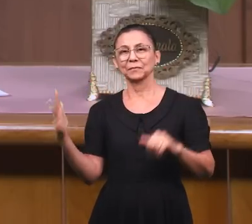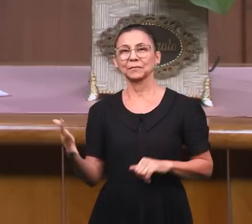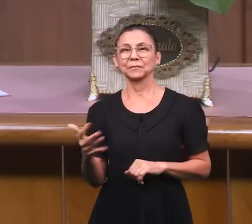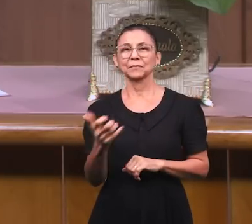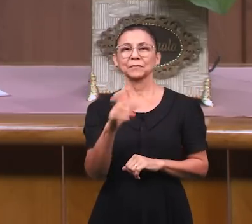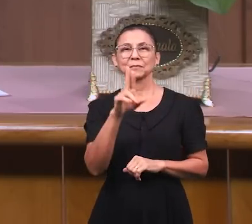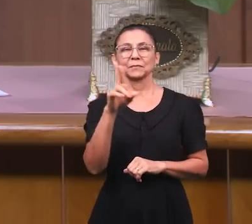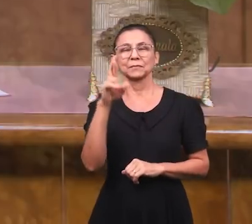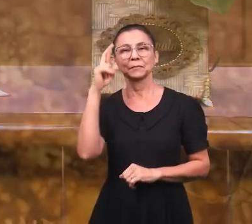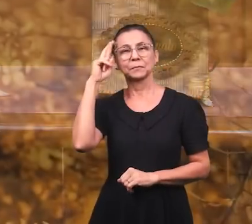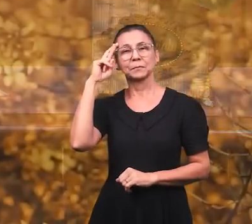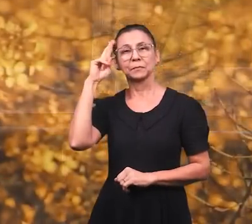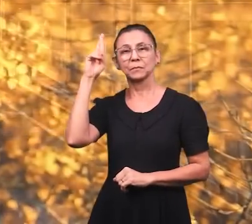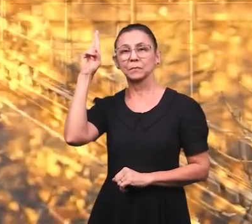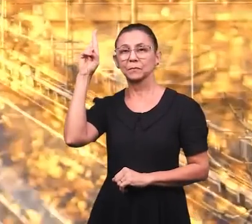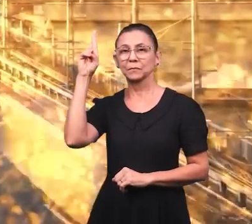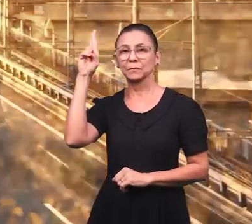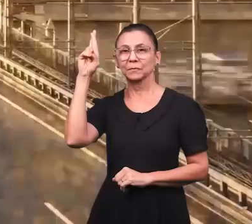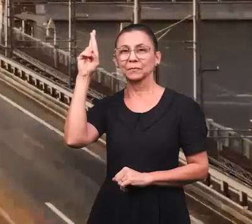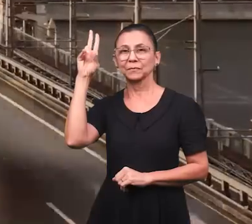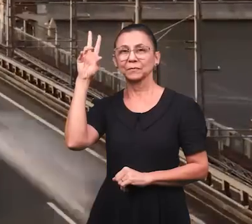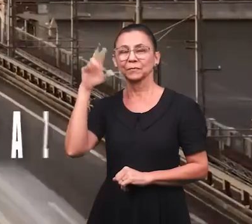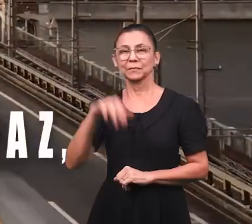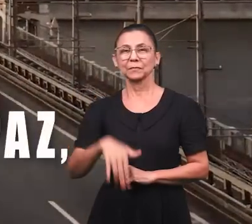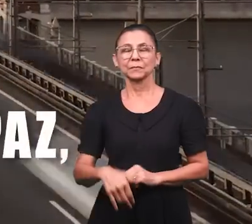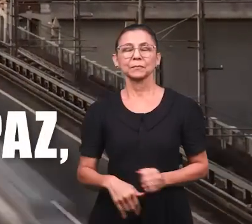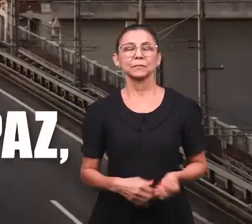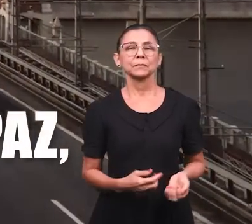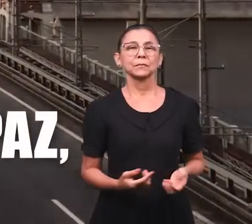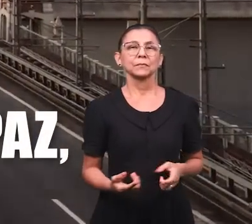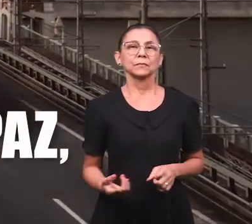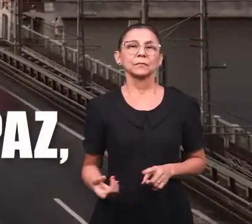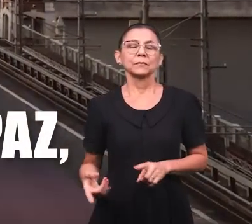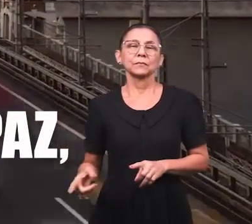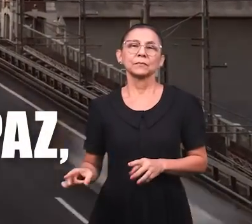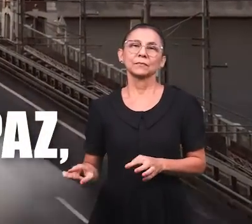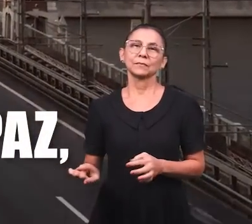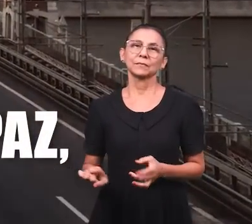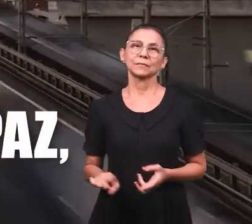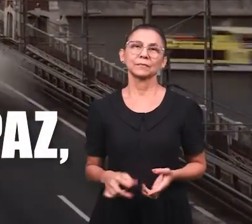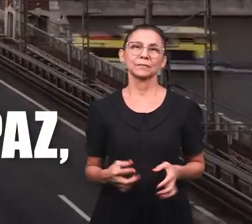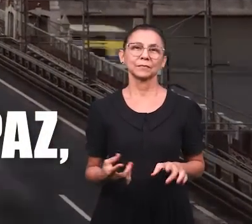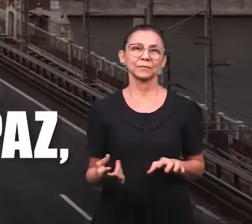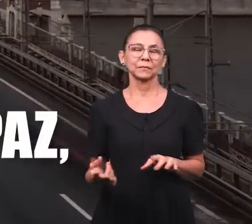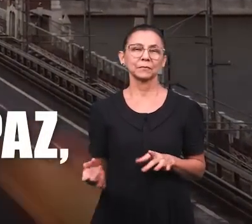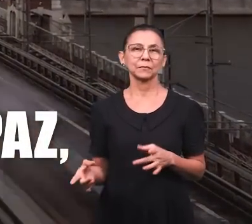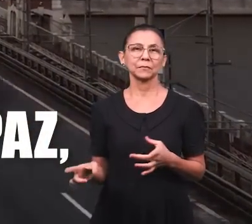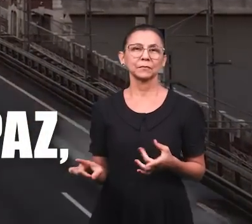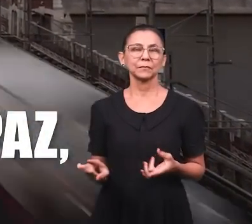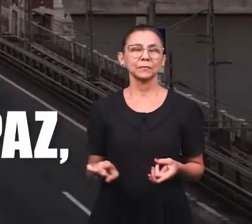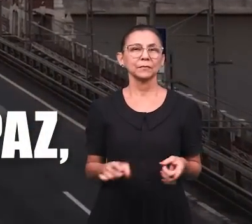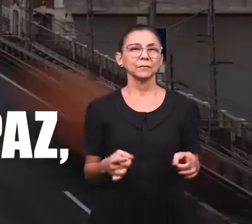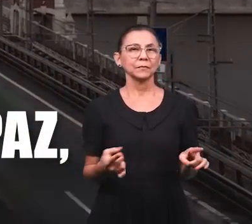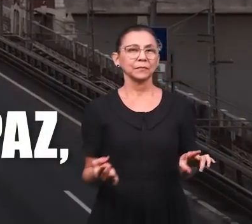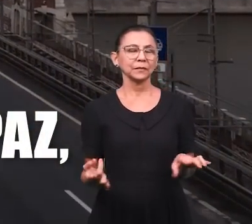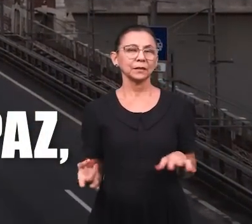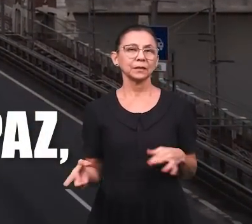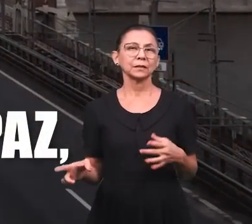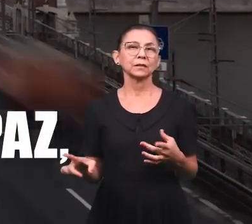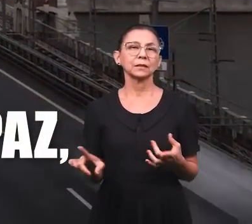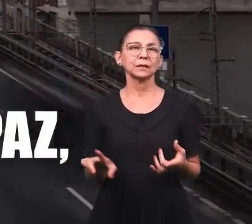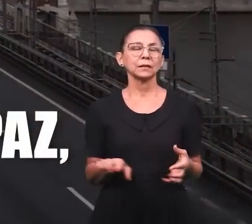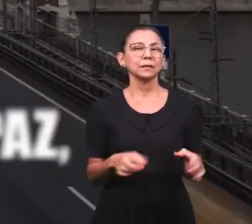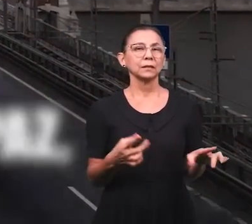adoração ao nome do Senhor. Este mundo não tem a